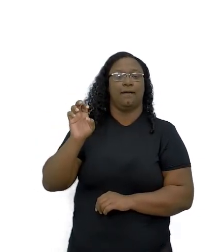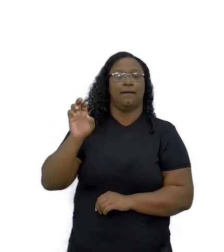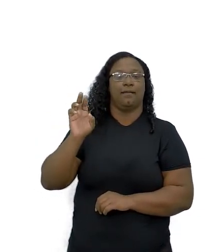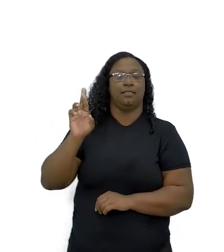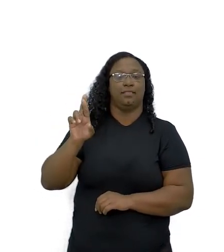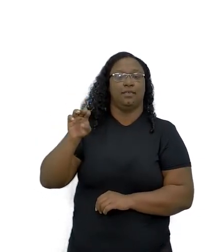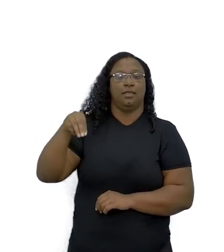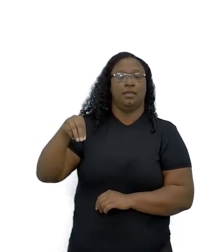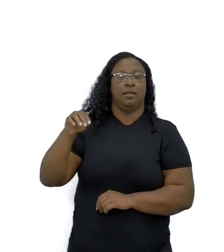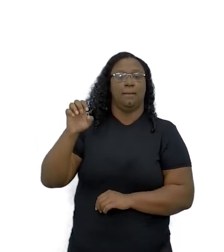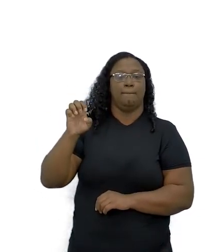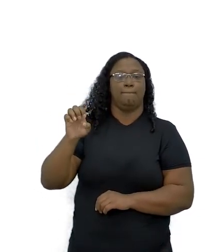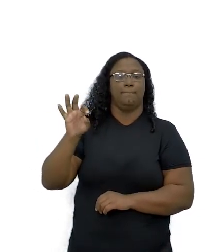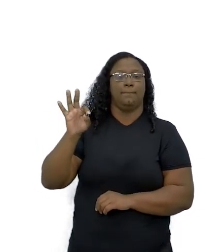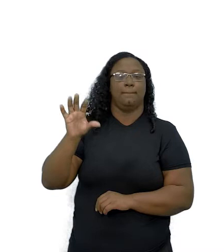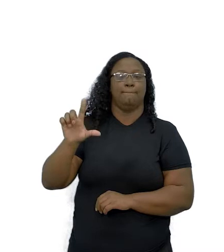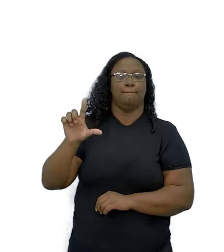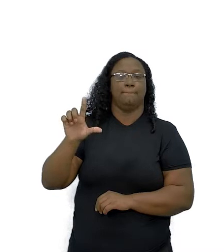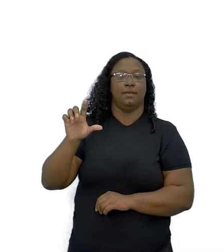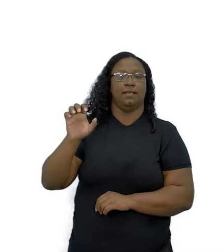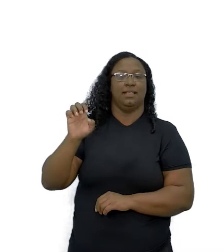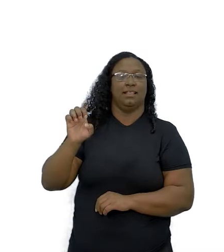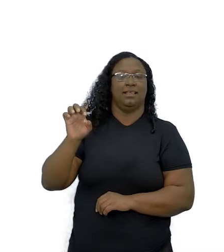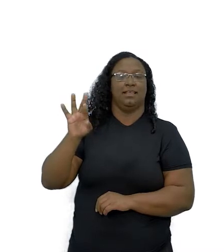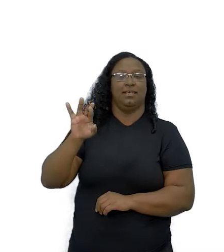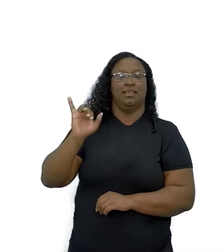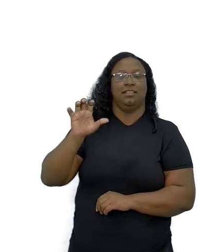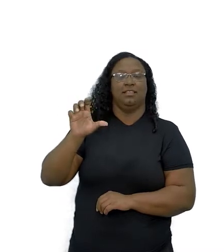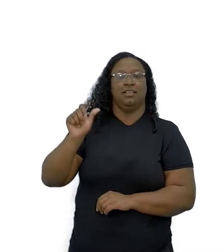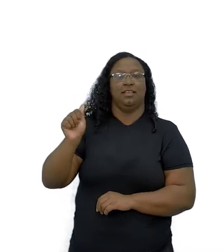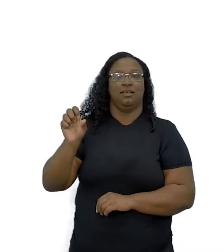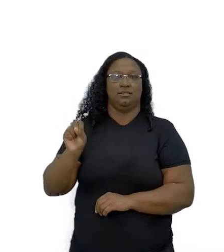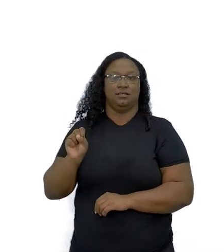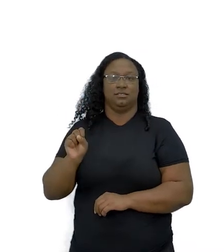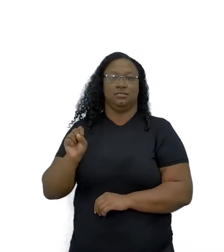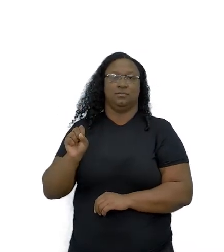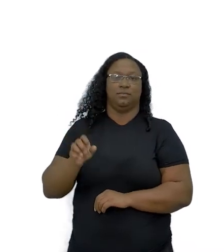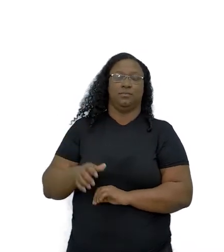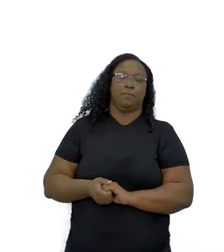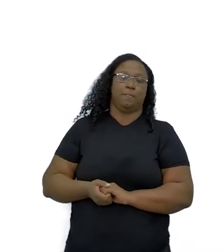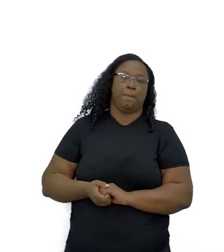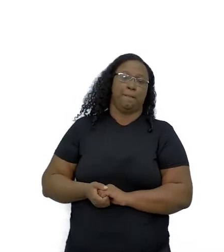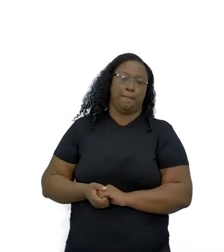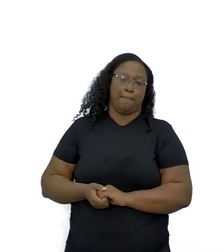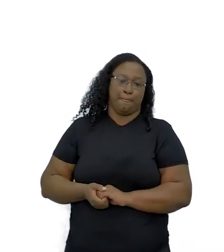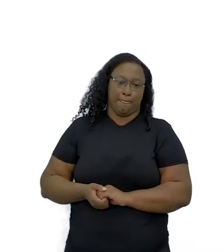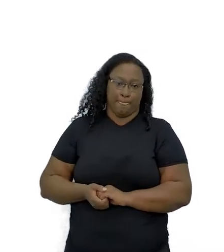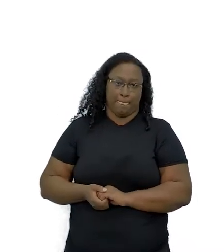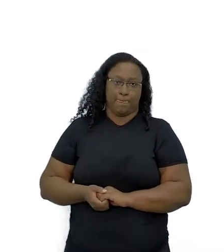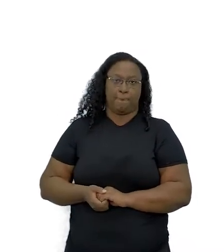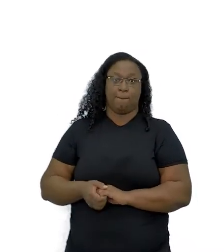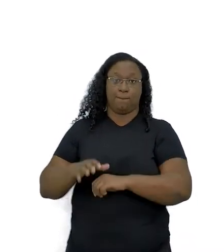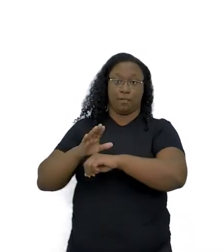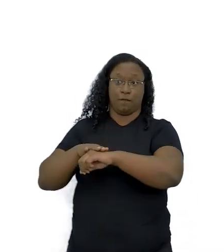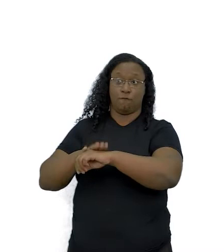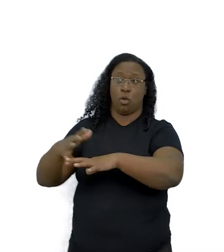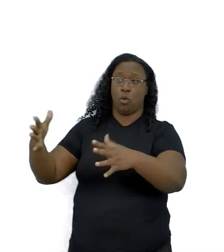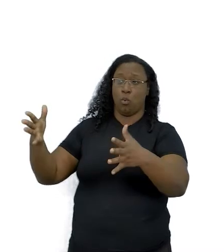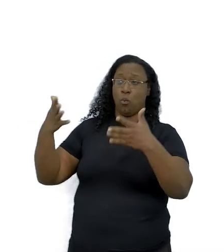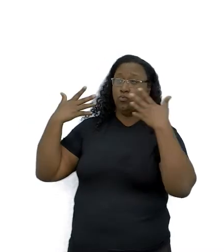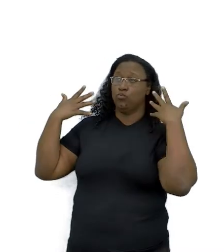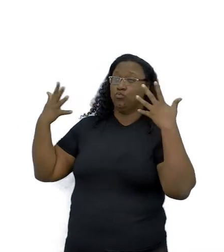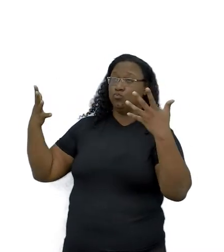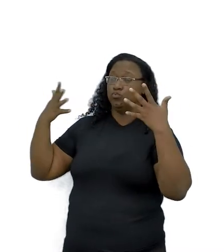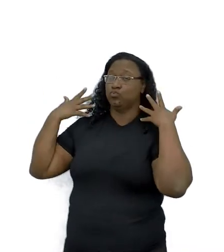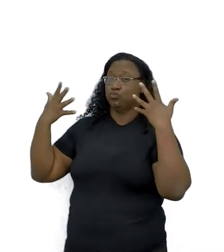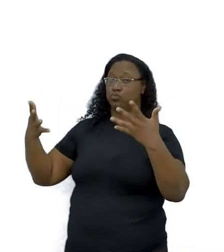Termoelétricas, eu esqueci como escreve isso. Nas termoelétricas, ou seja, o principal produtor de calor aí para fazer girar